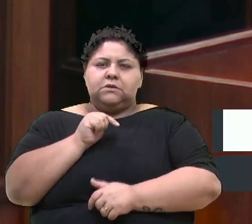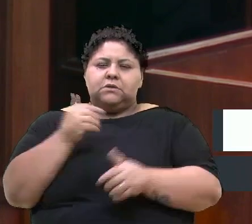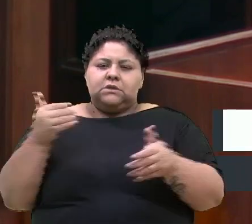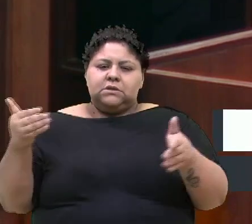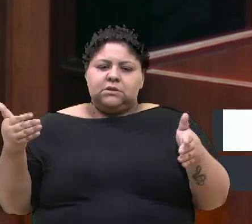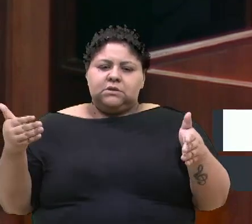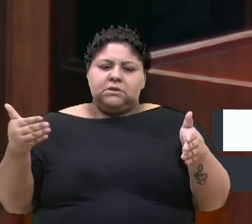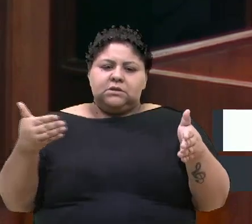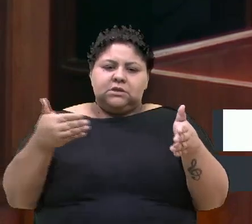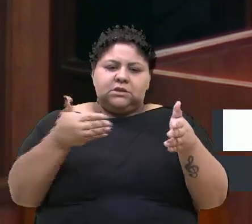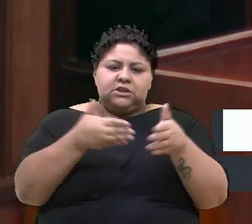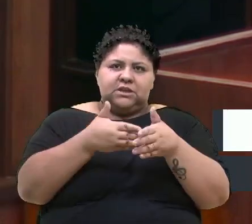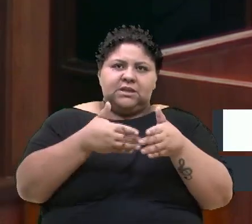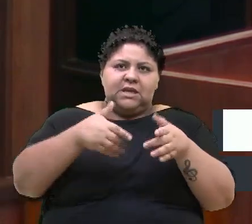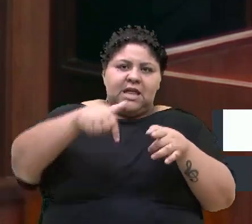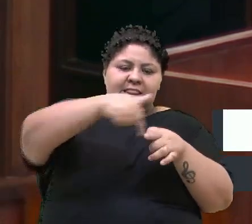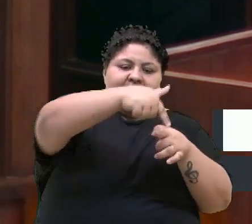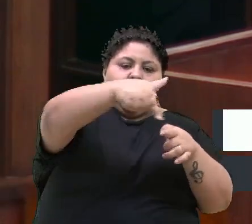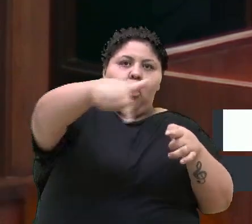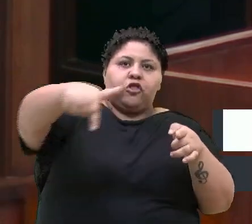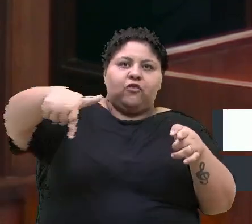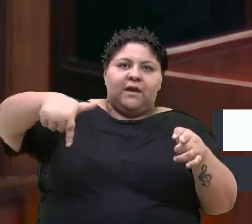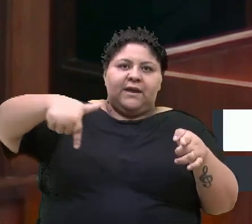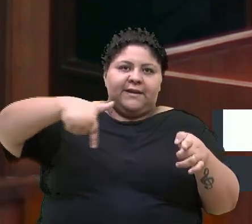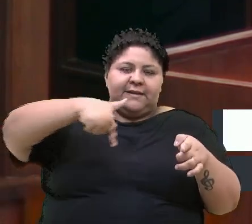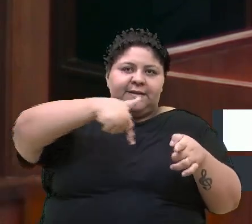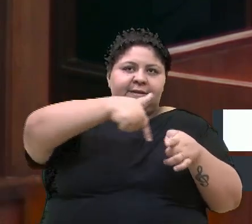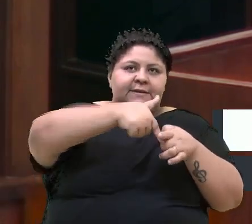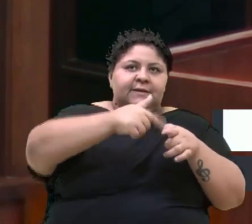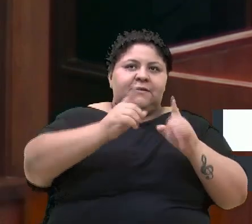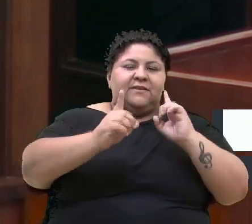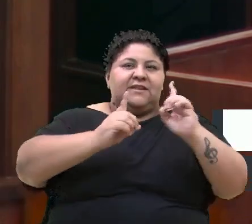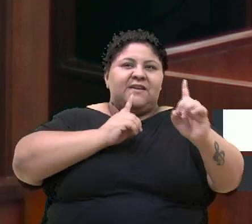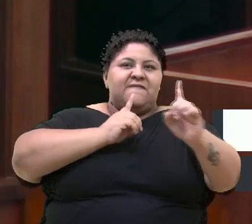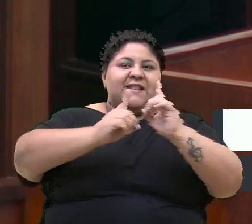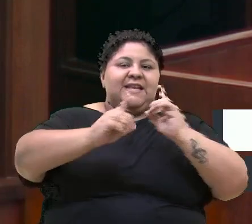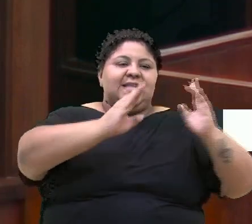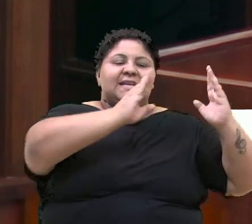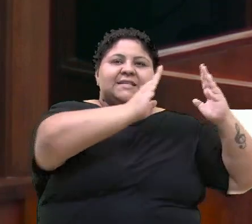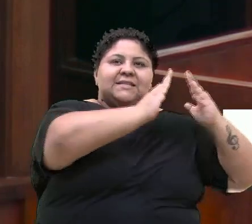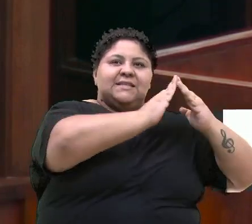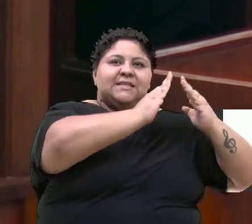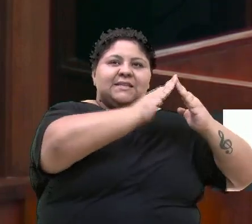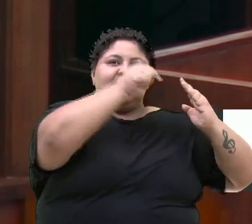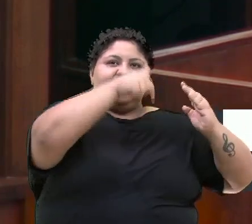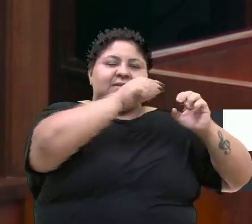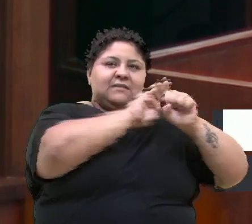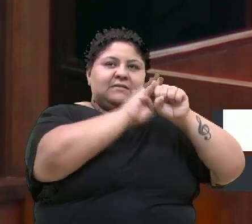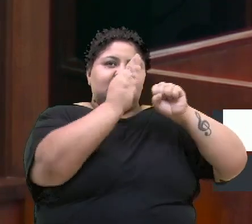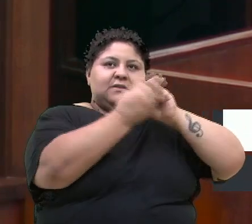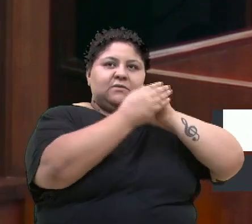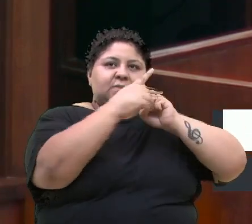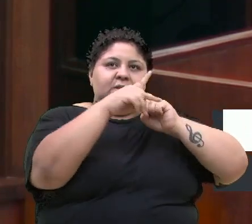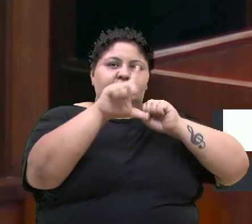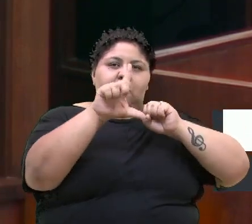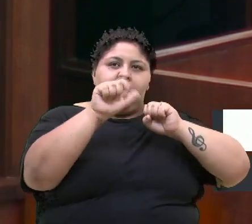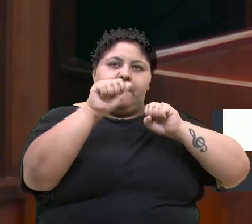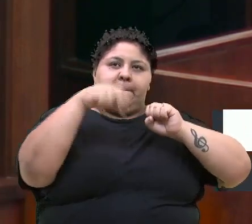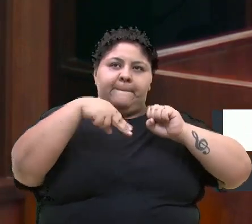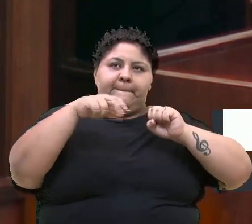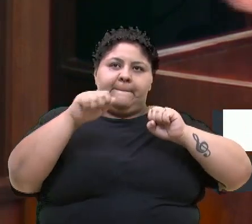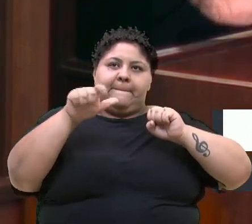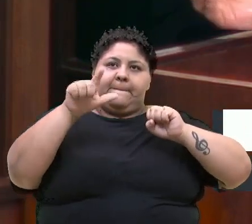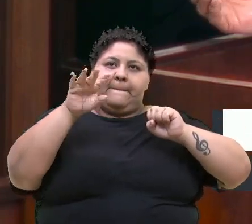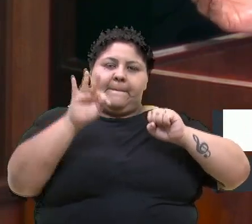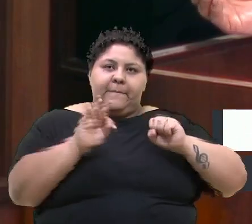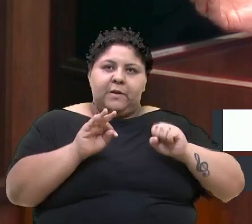na rótula da Avenida São Leopoldo, aqui no bairro Planalto. Da Avenida